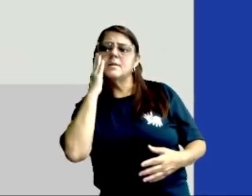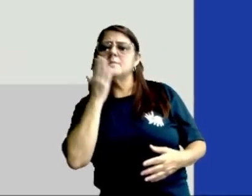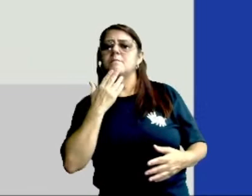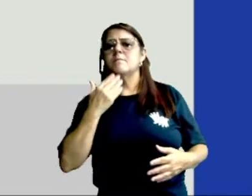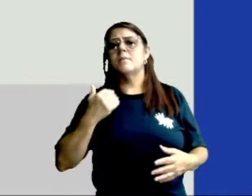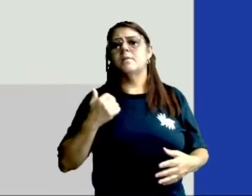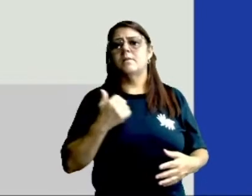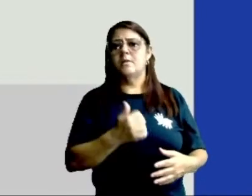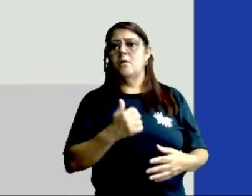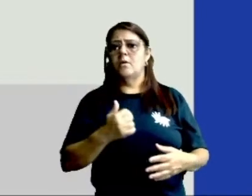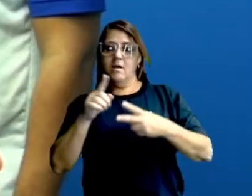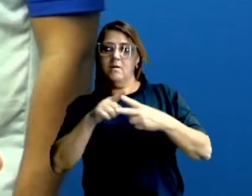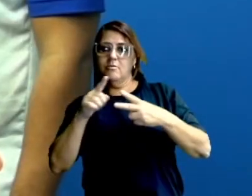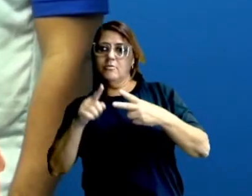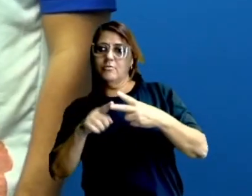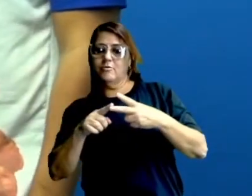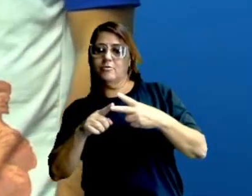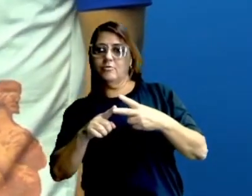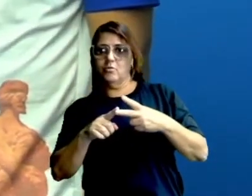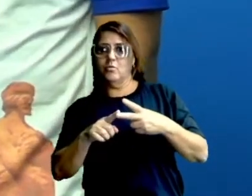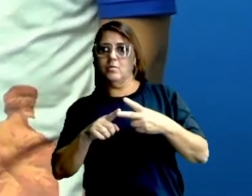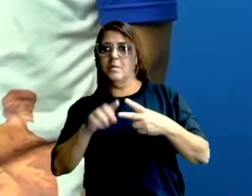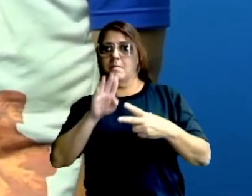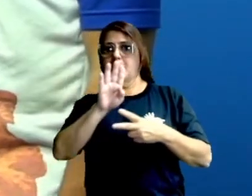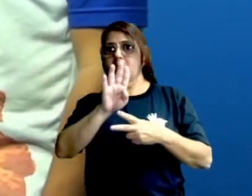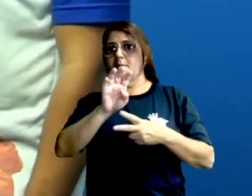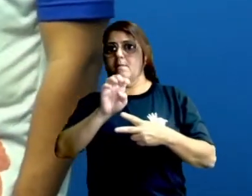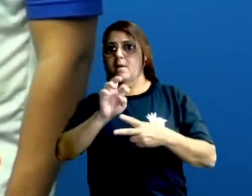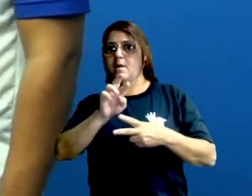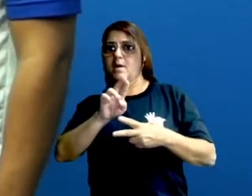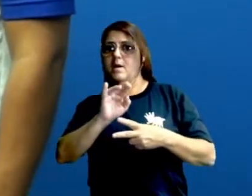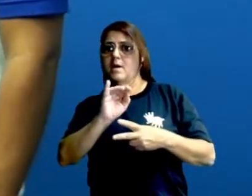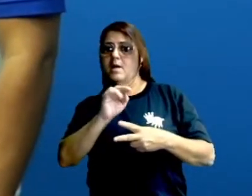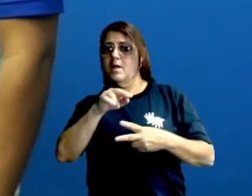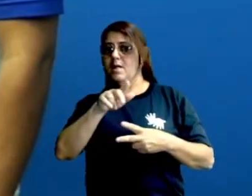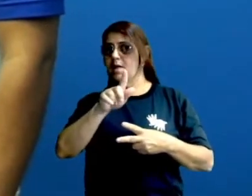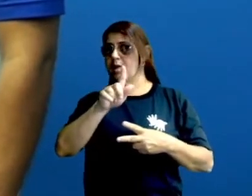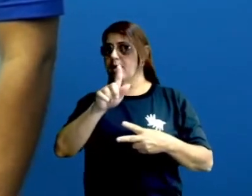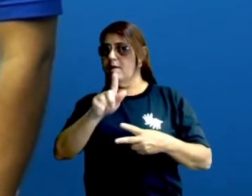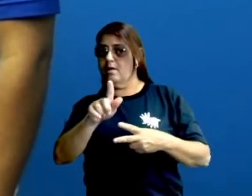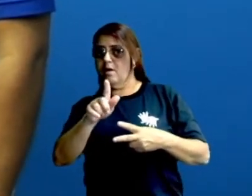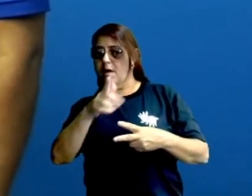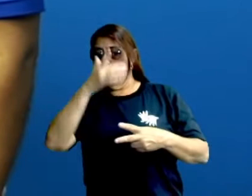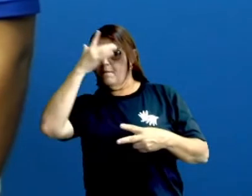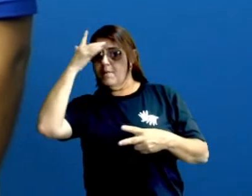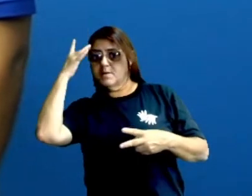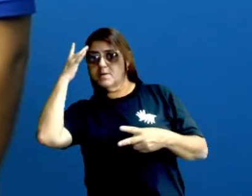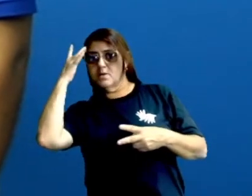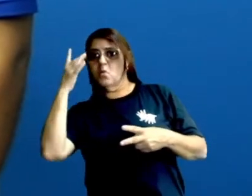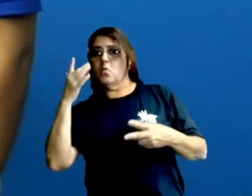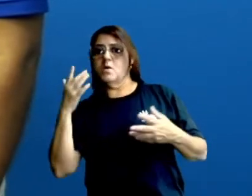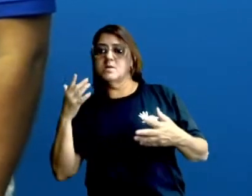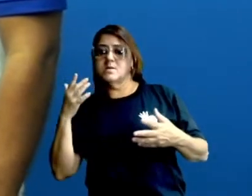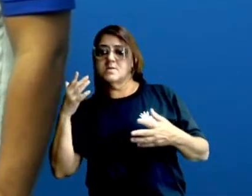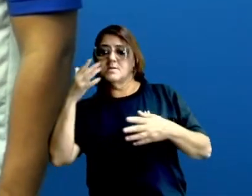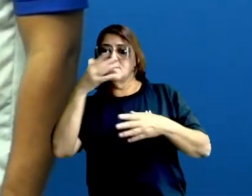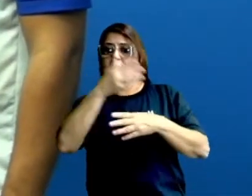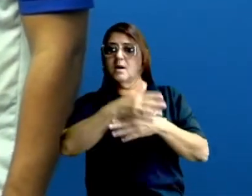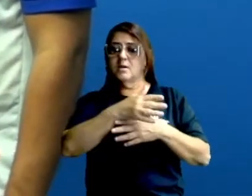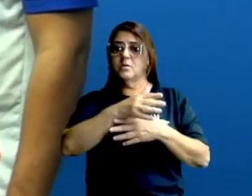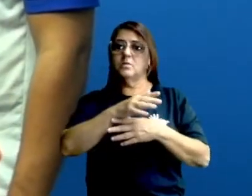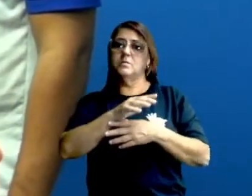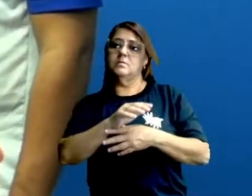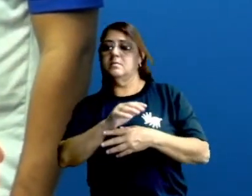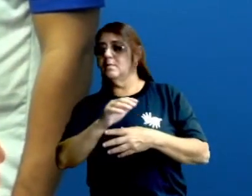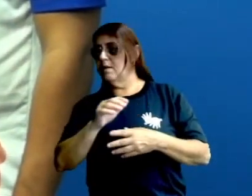pouquinho das duas teorias, tá? A do Estreito de Bering. Aí vocês vão ver aqui, ó, os homens eles saindo da Sibéria através